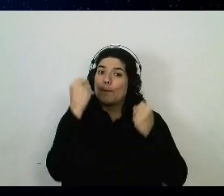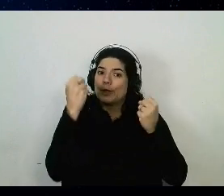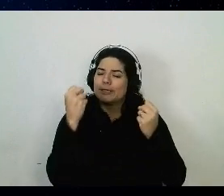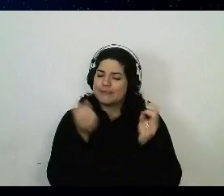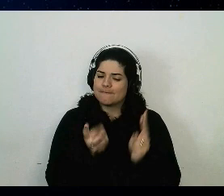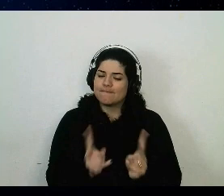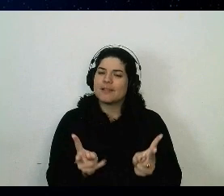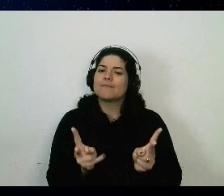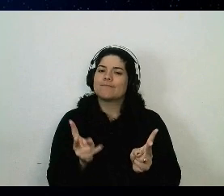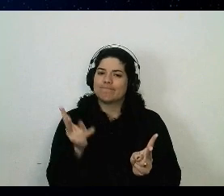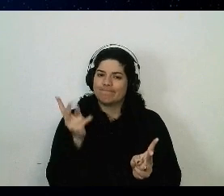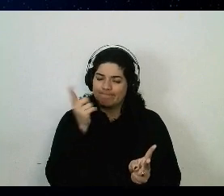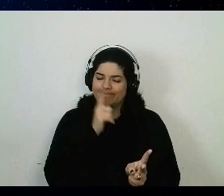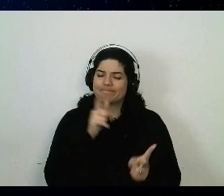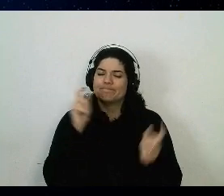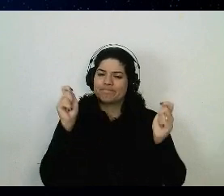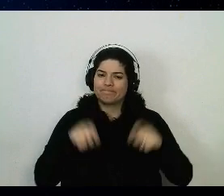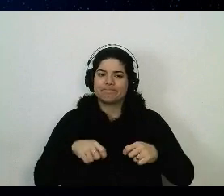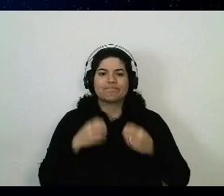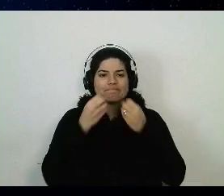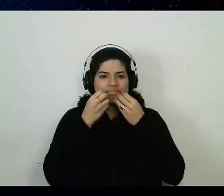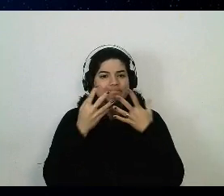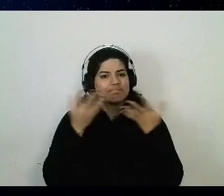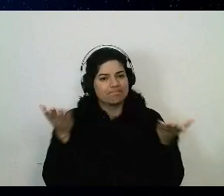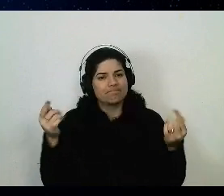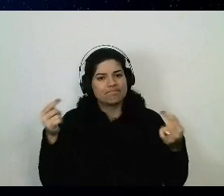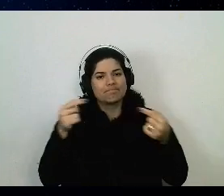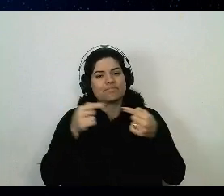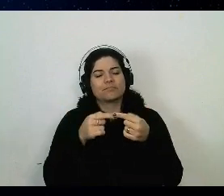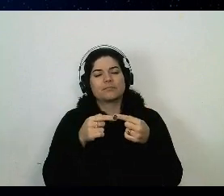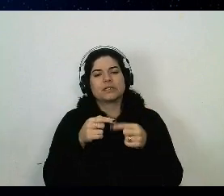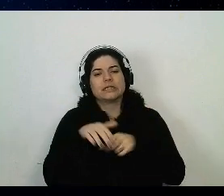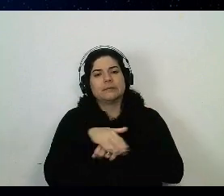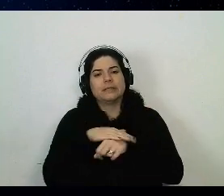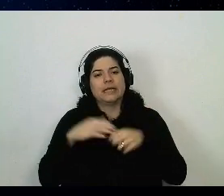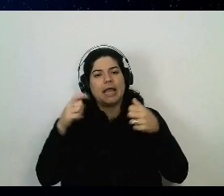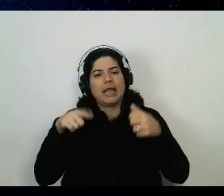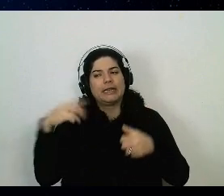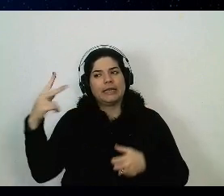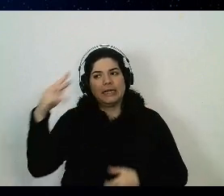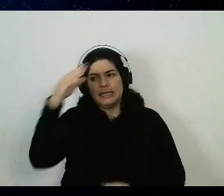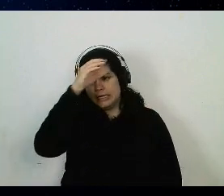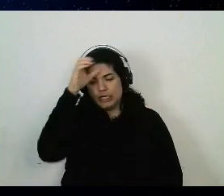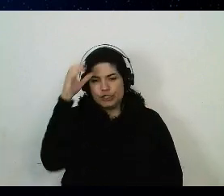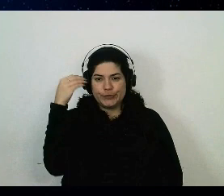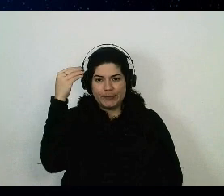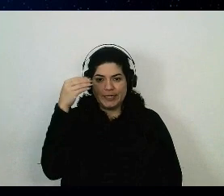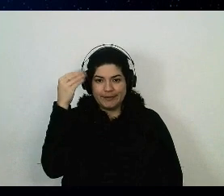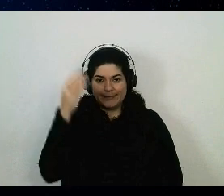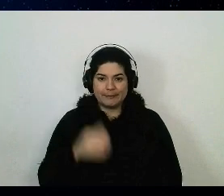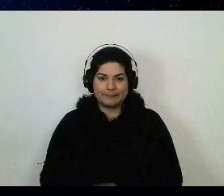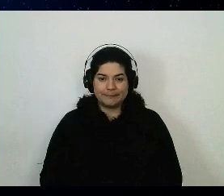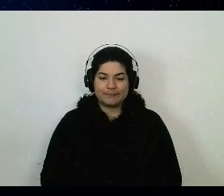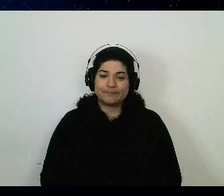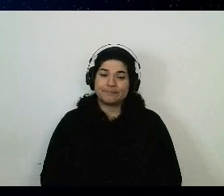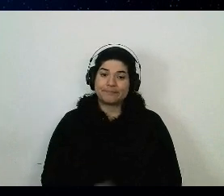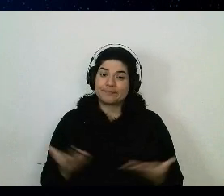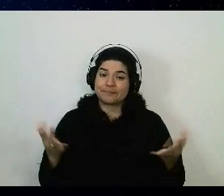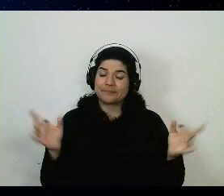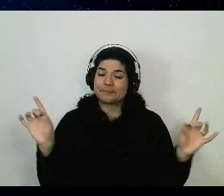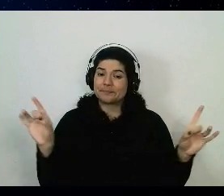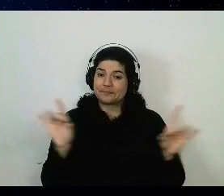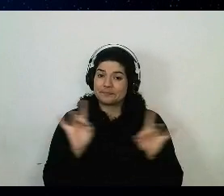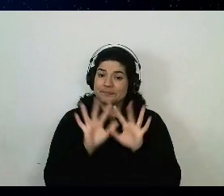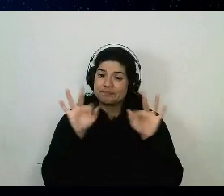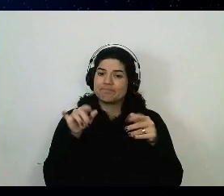na outra ponta. Então, é muito sobre isso quando a gente fala sobre experiência do cliente, tá? E aí, eu encerro perguntando para vocês,